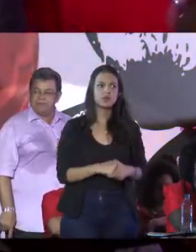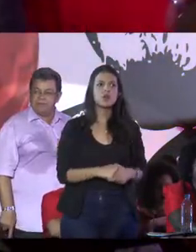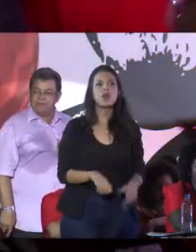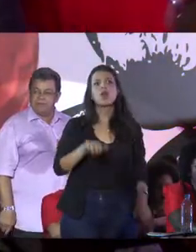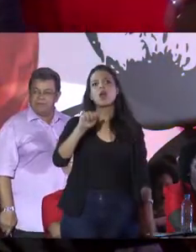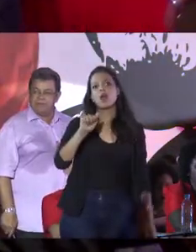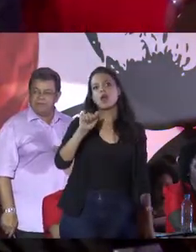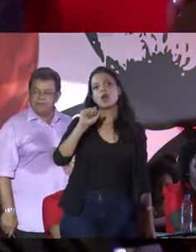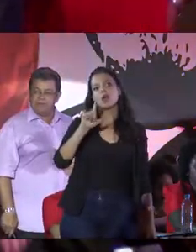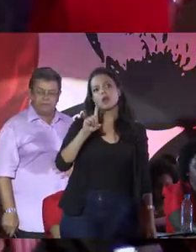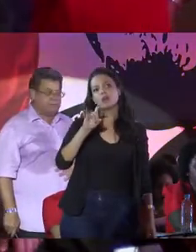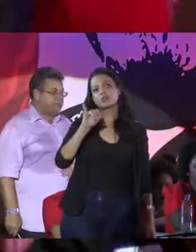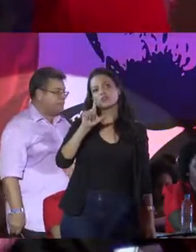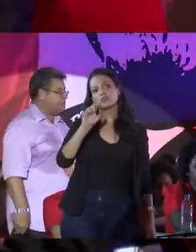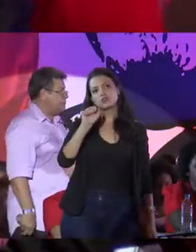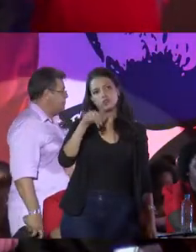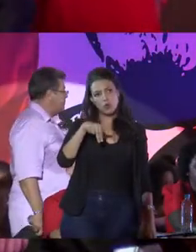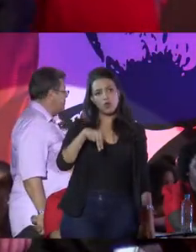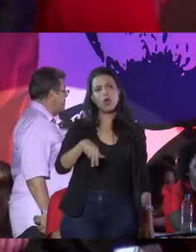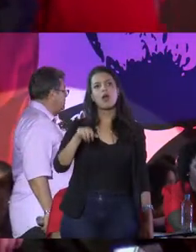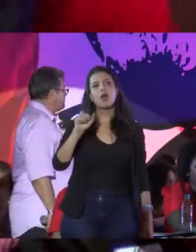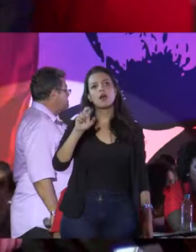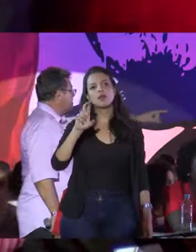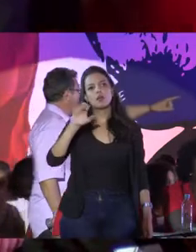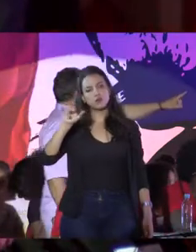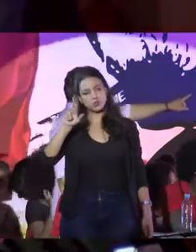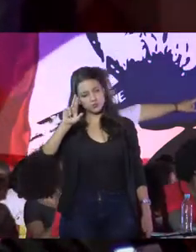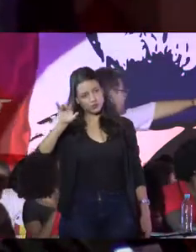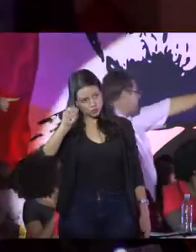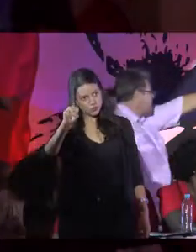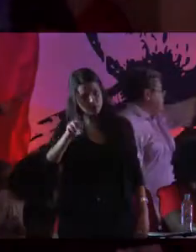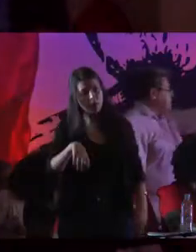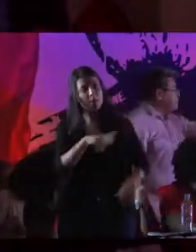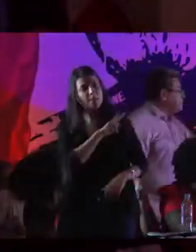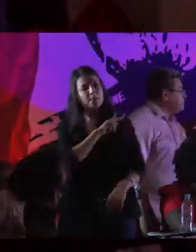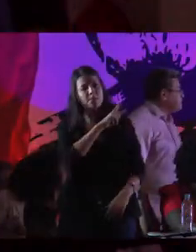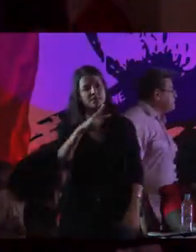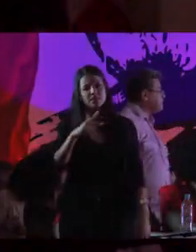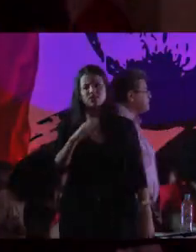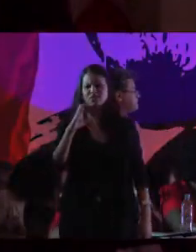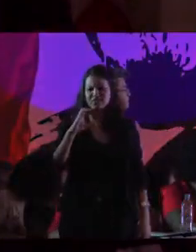companheiro Adilson Araújo, presidente da CTB. Companheiro, venha sentar aqui na mesa